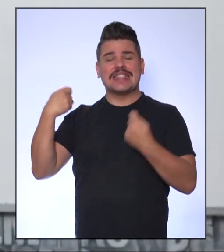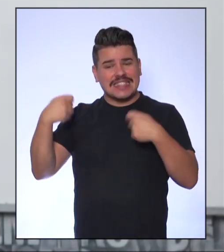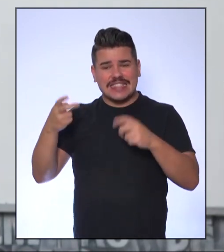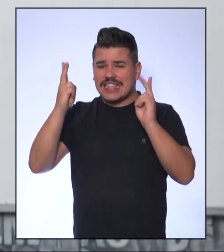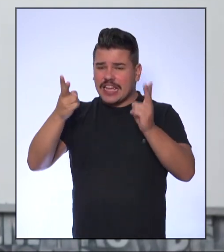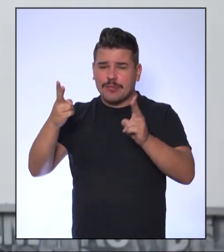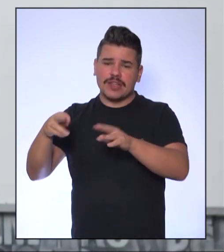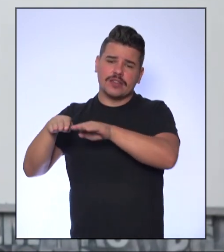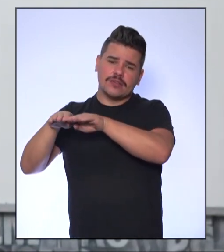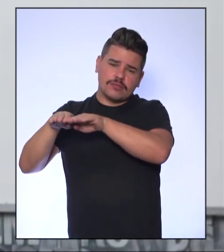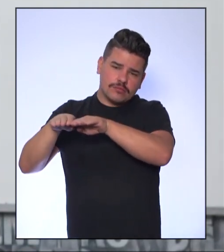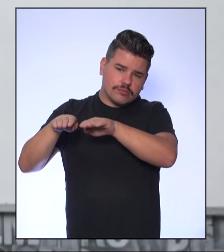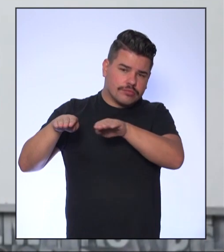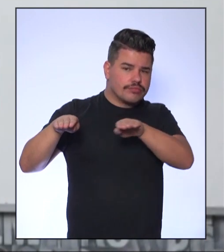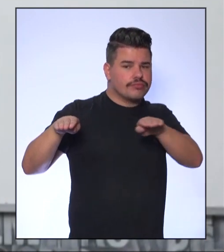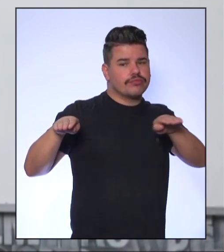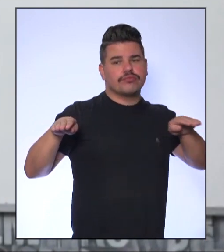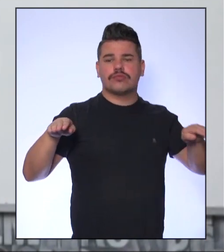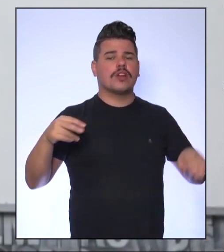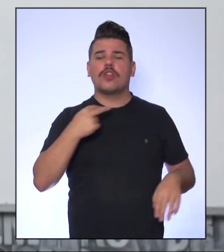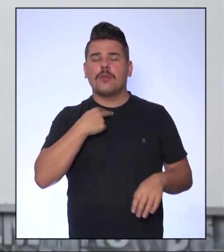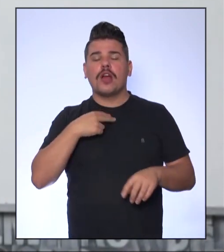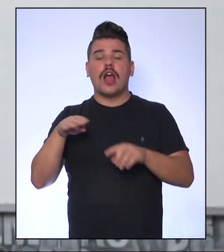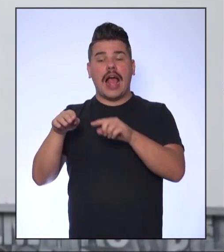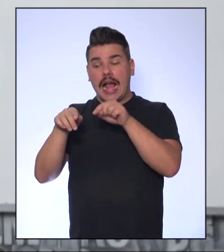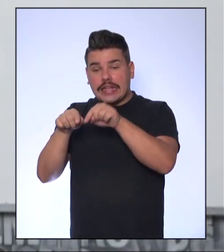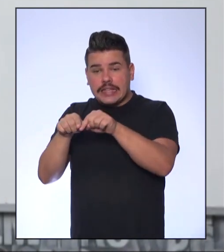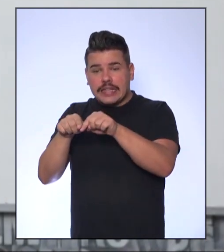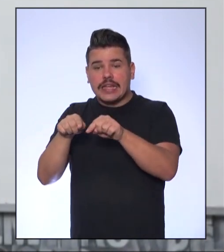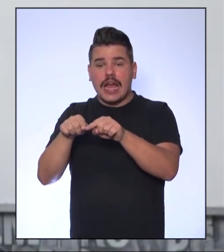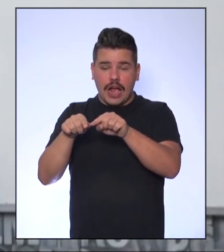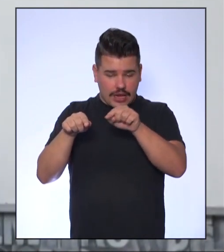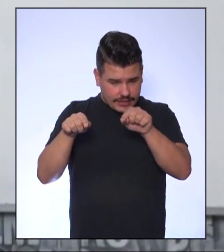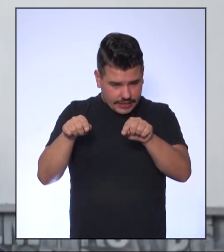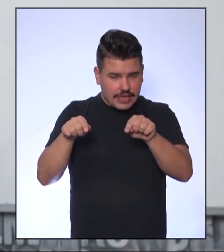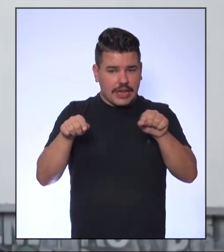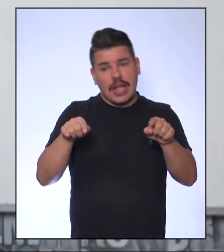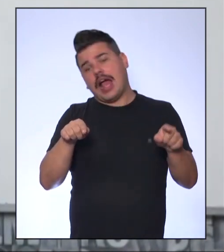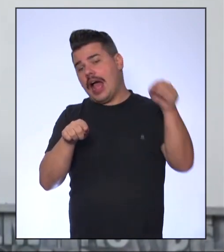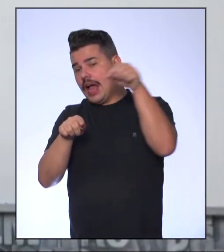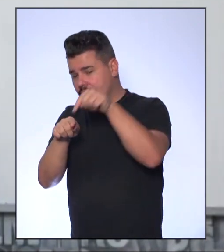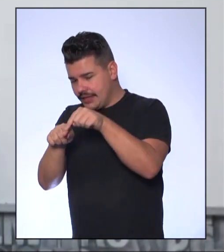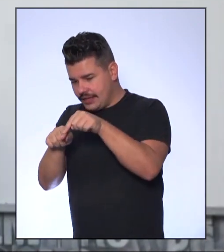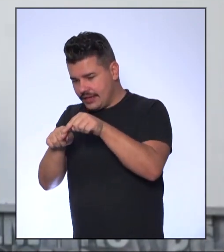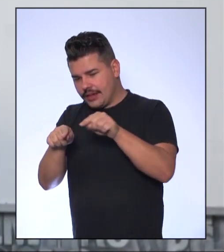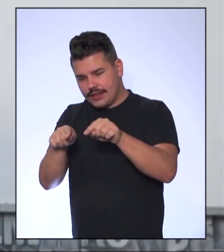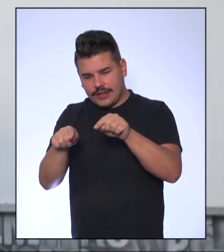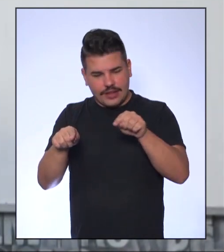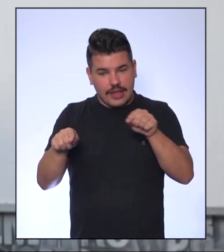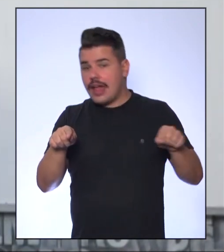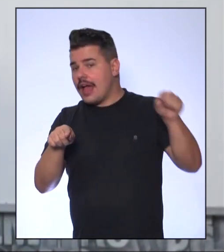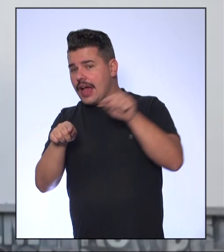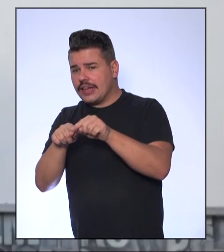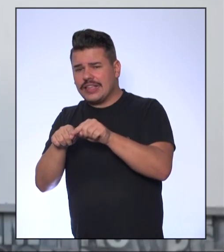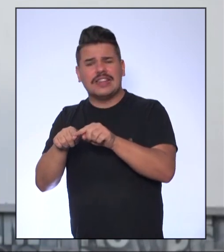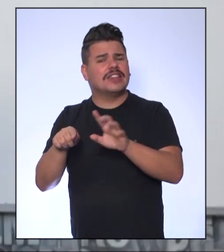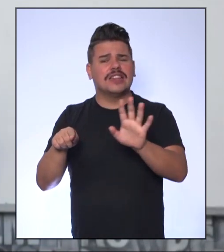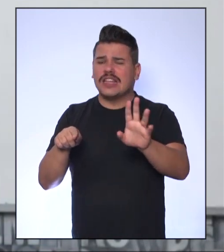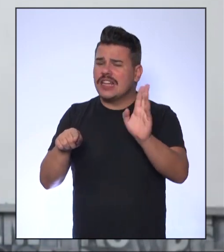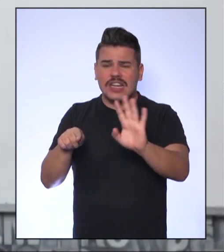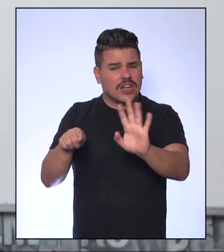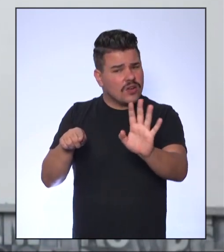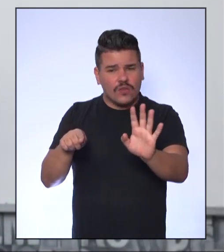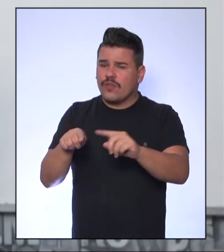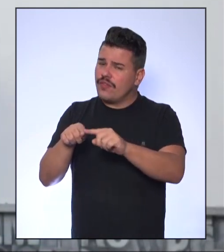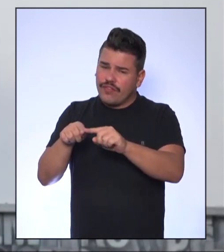linear. Não dá para ficar fazendo idas e voltas. Não. Pega a cronologia e segue. A partir